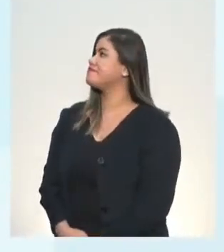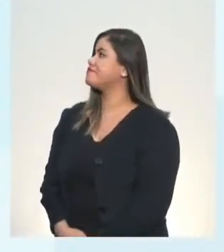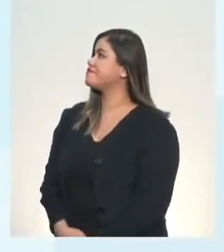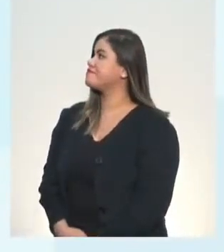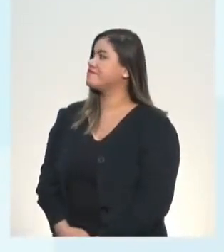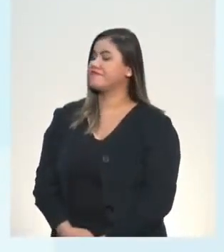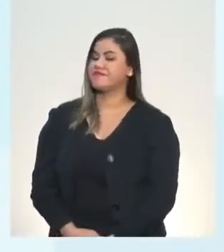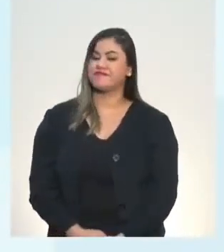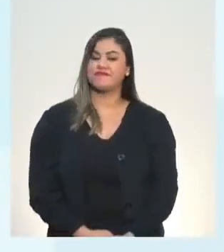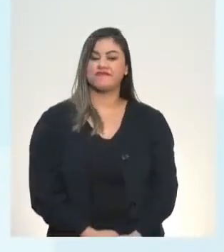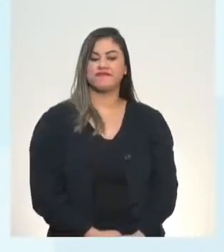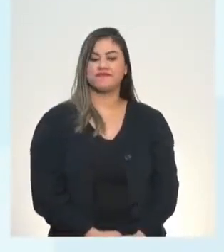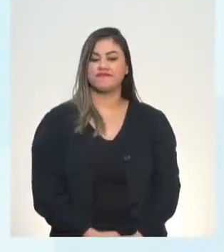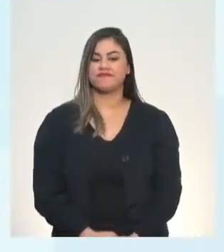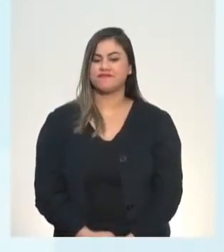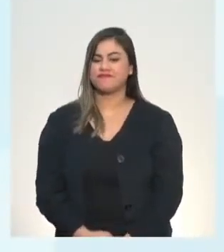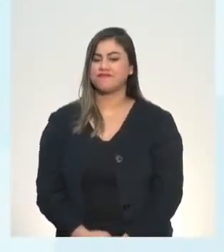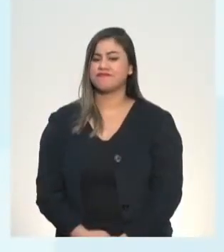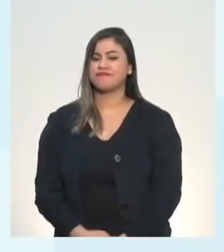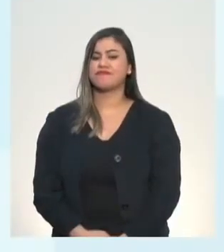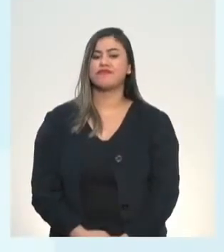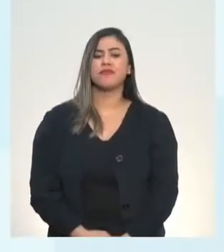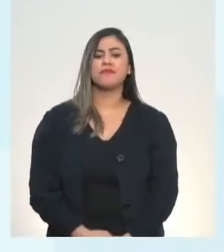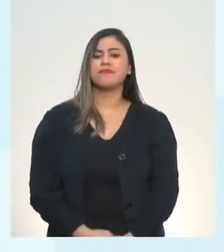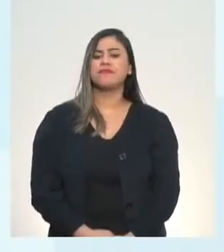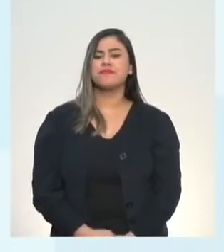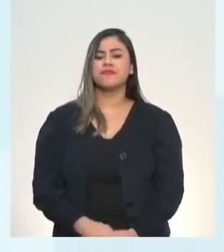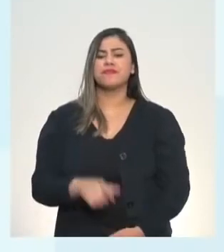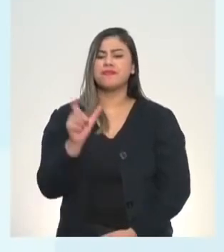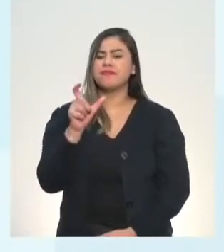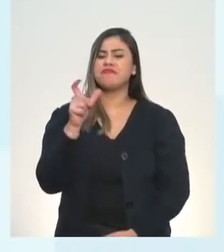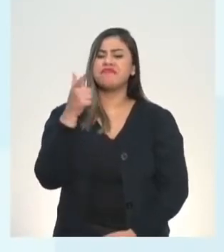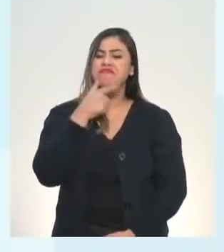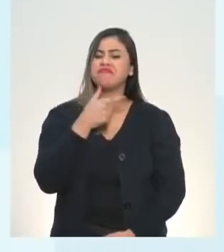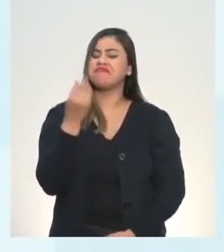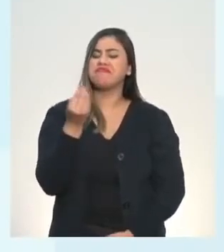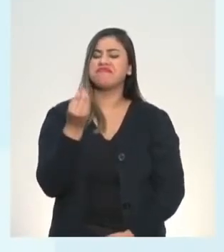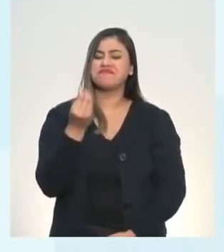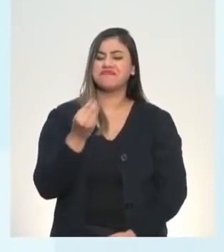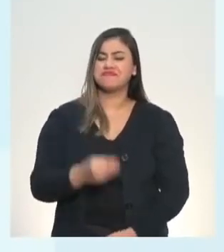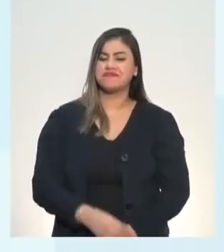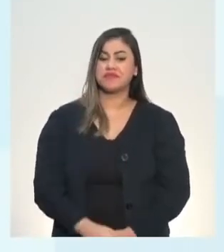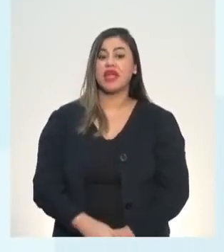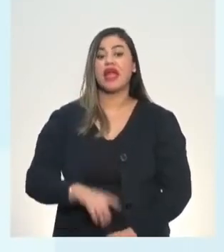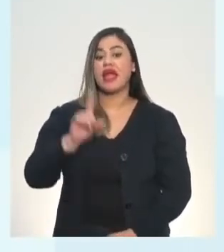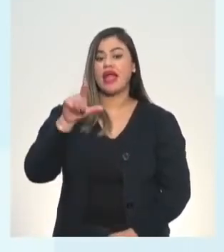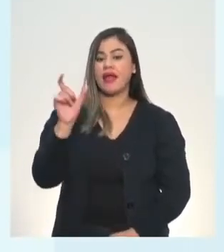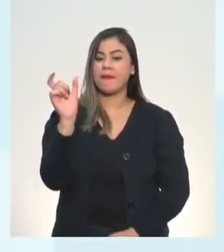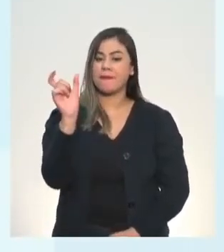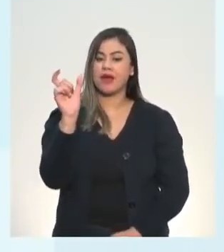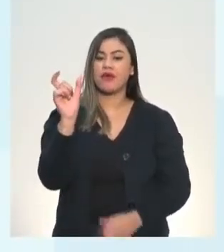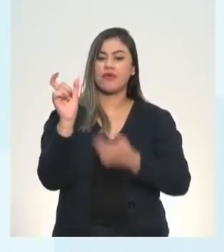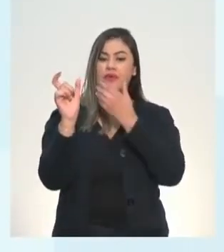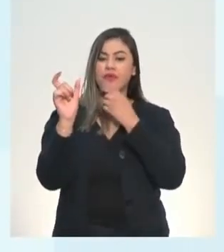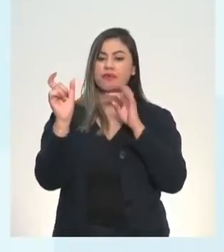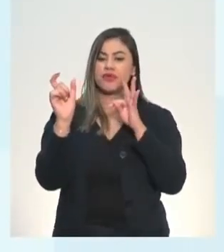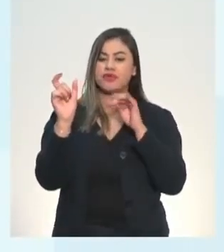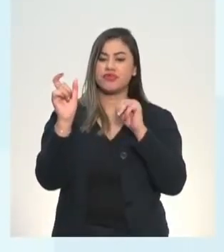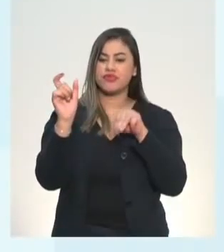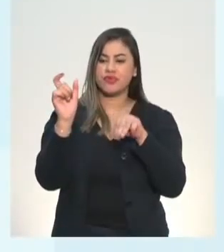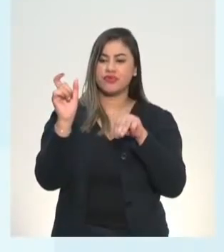was born. Então, como é que a gente vai chegar a essa informação aí no texto, né? Tem lá o nome do Tom Jobim. Você consegue por aqui?